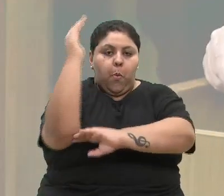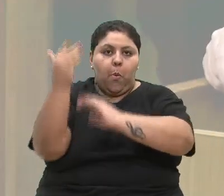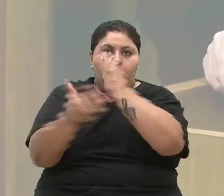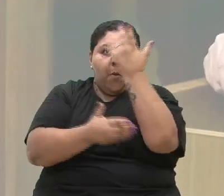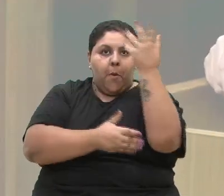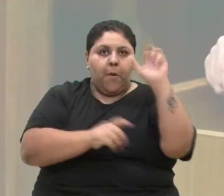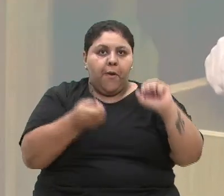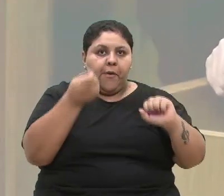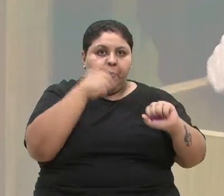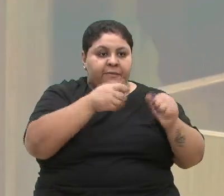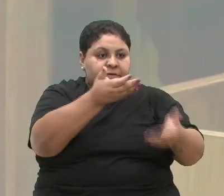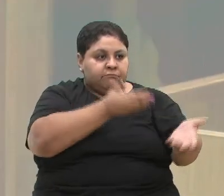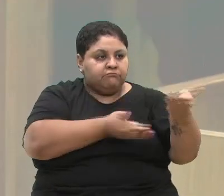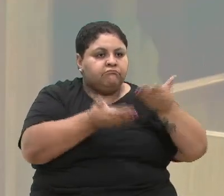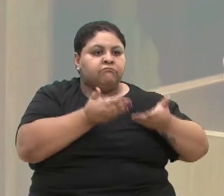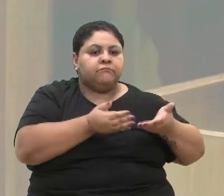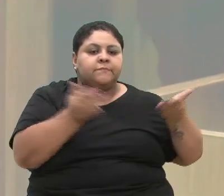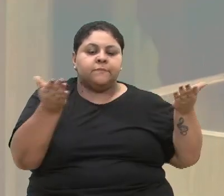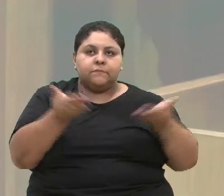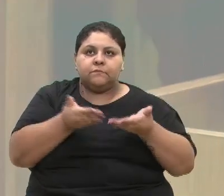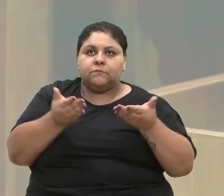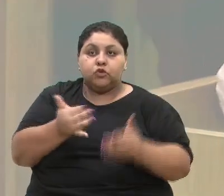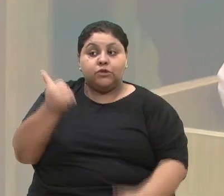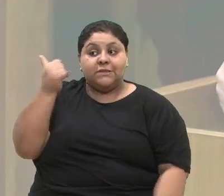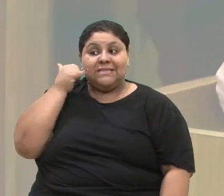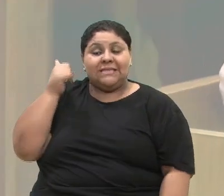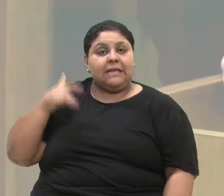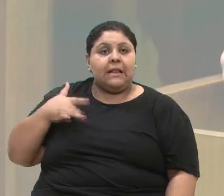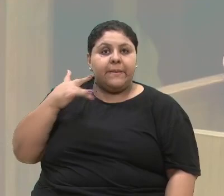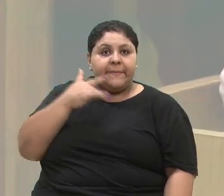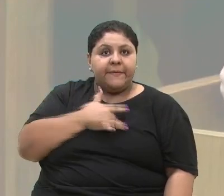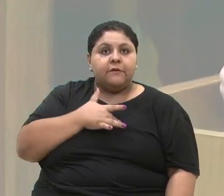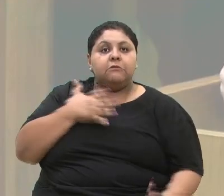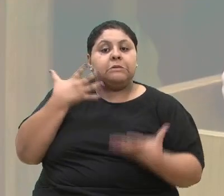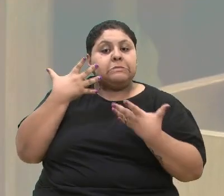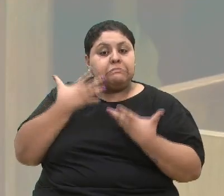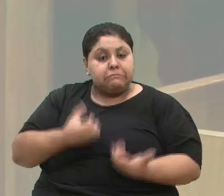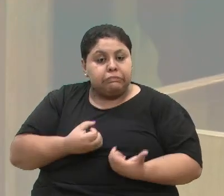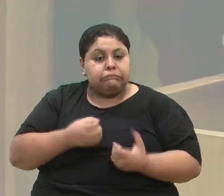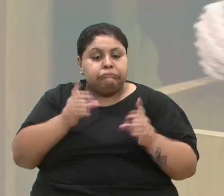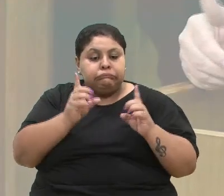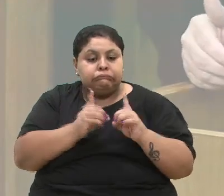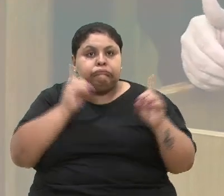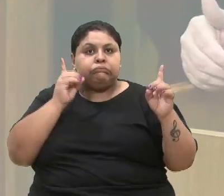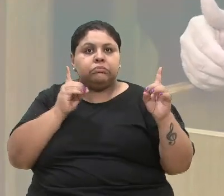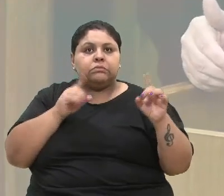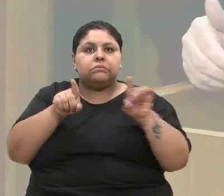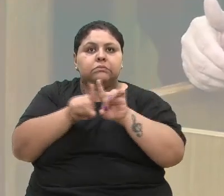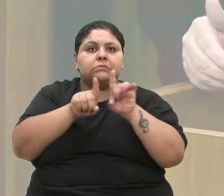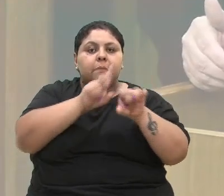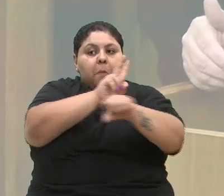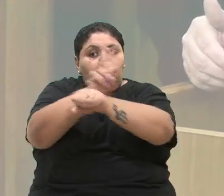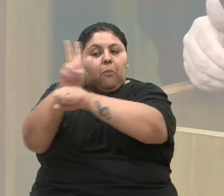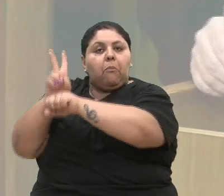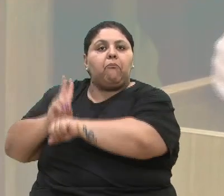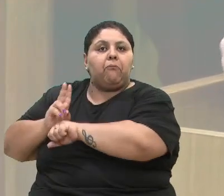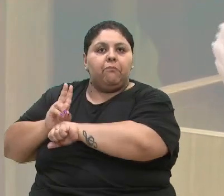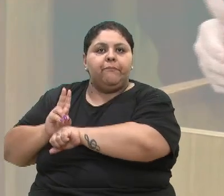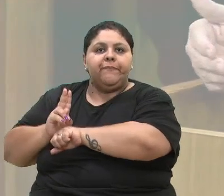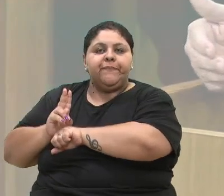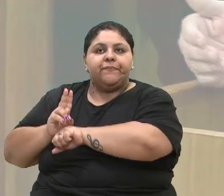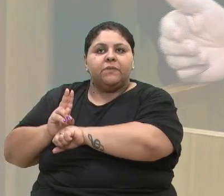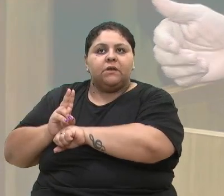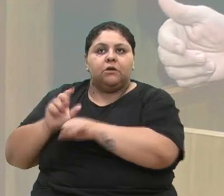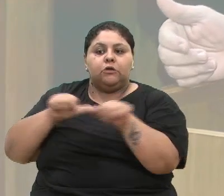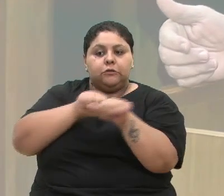precisa de atendimento, hoje a telemedicina permite o diagnóstico e, inclusive, o tratamento. Né? Troca